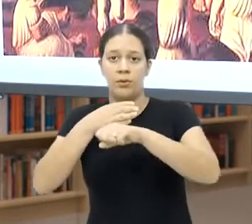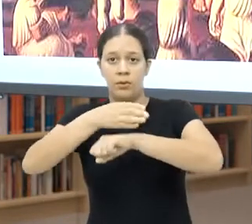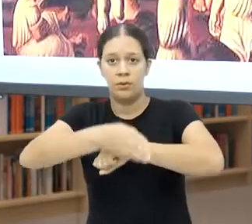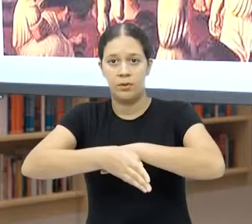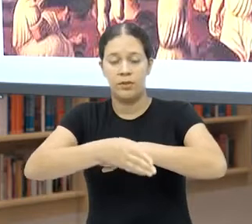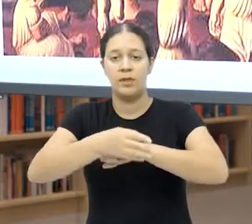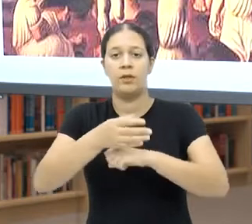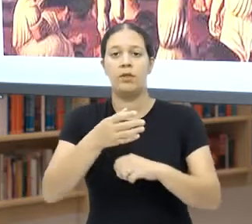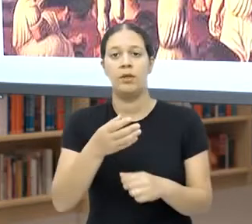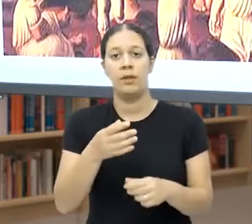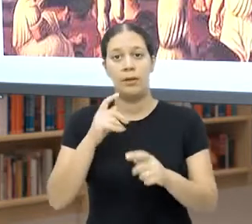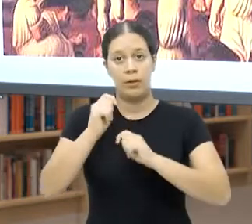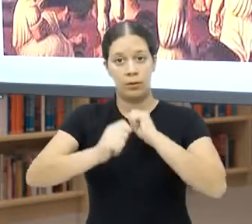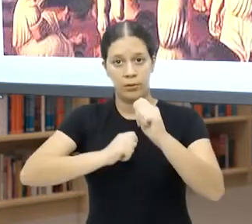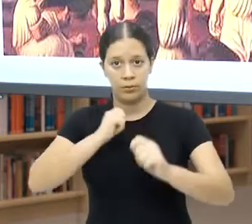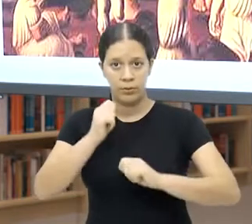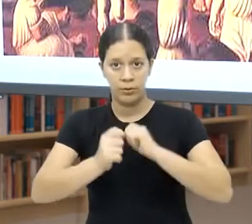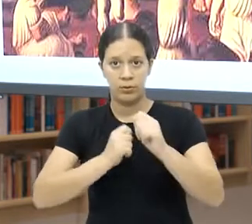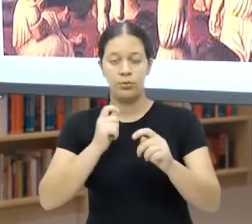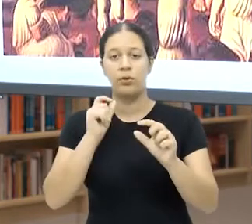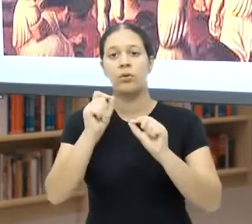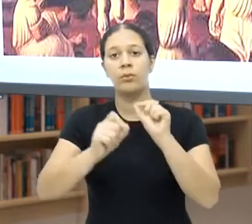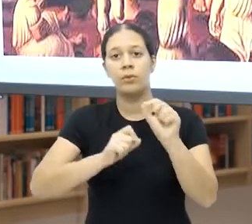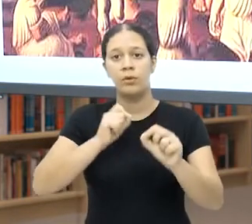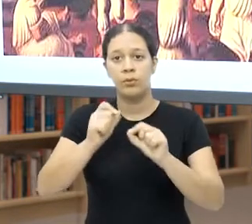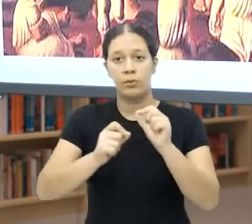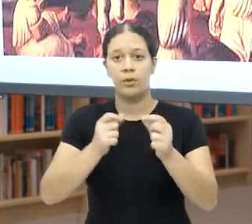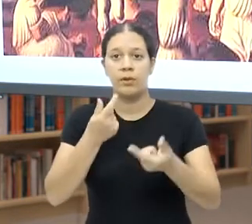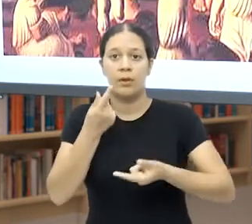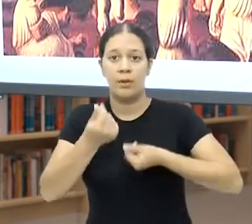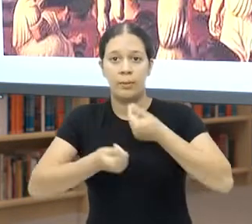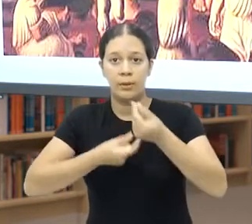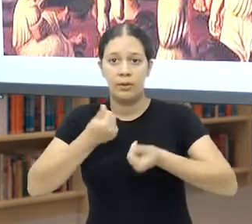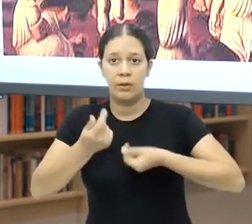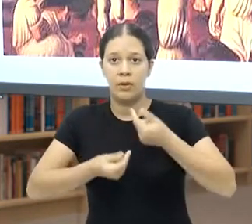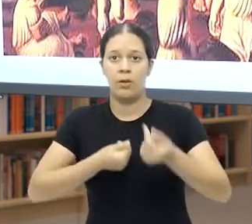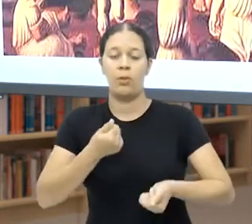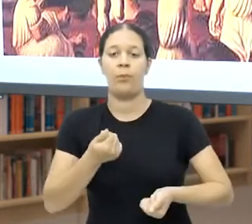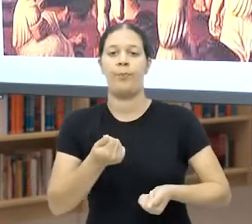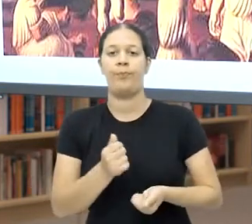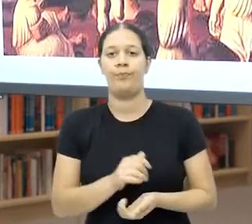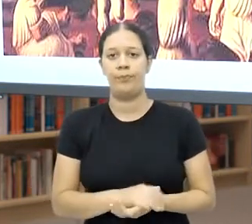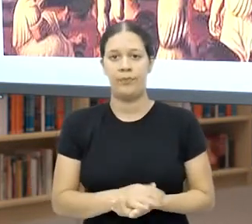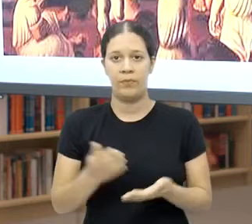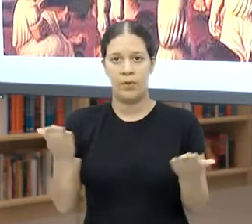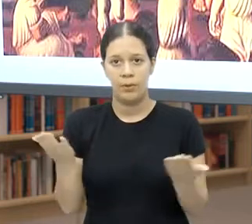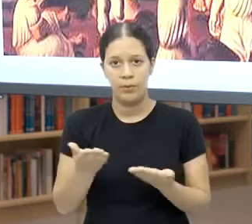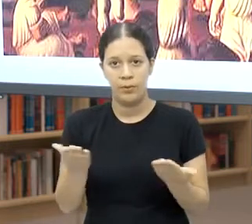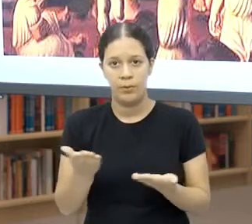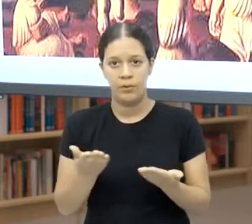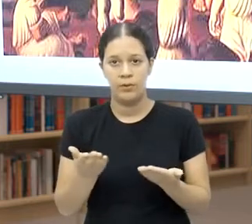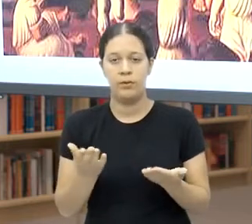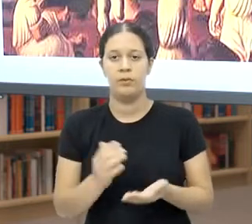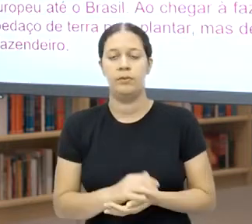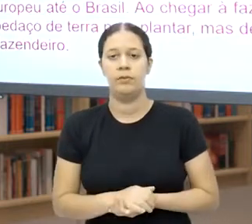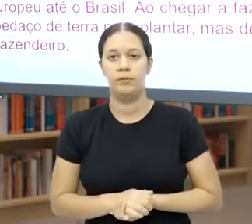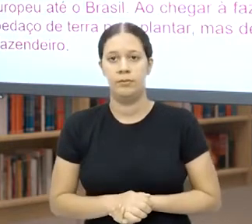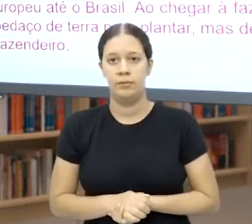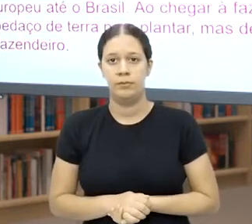questão da economia. O que é economia? Capital, dinheiro. Beleza assim? Vamos lá à nossa